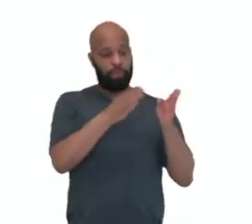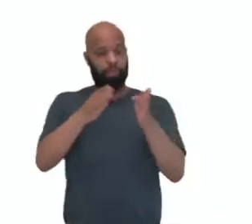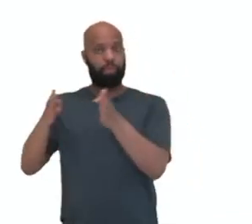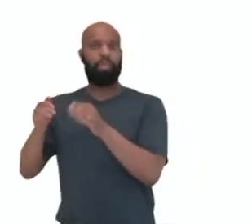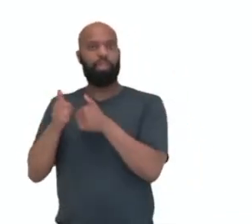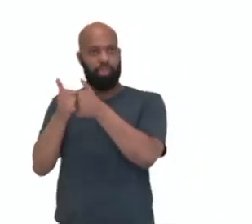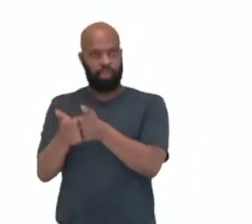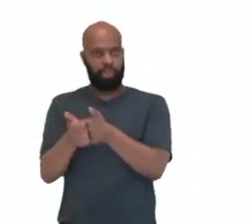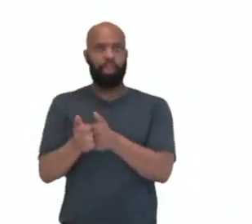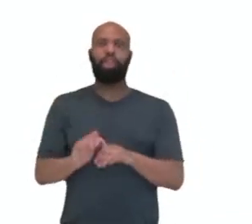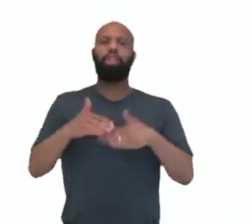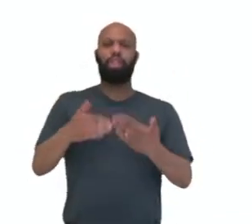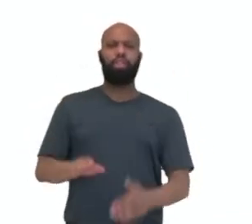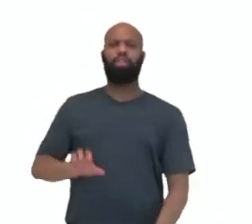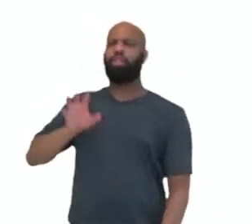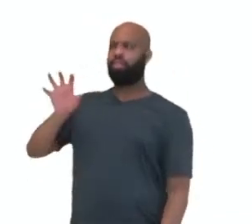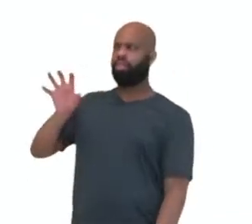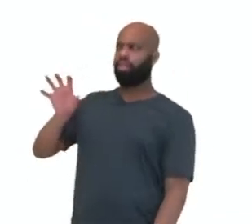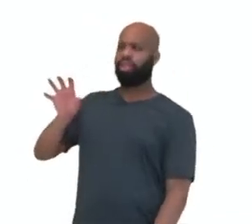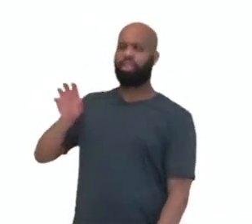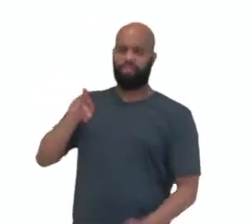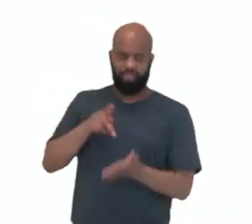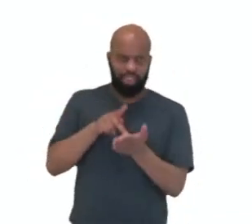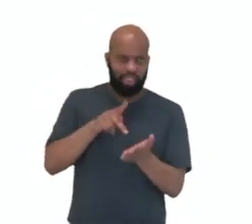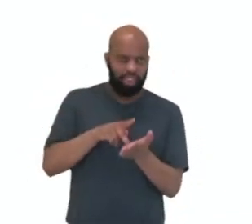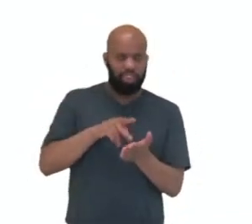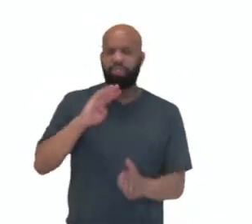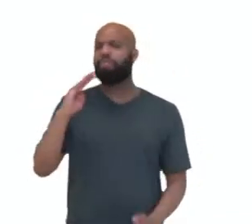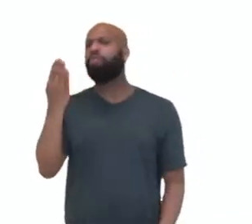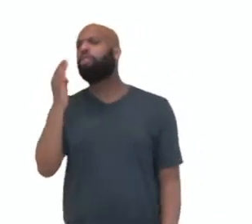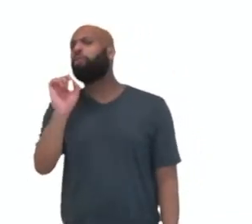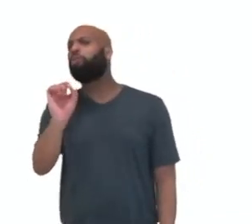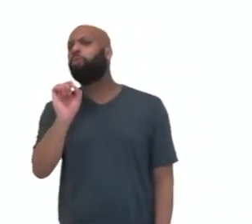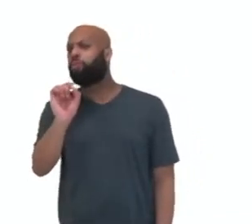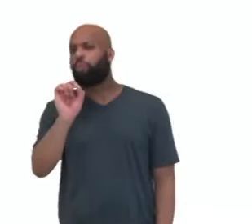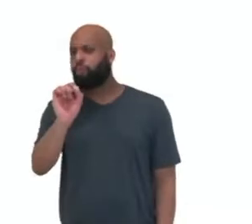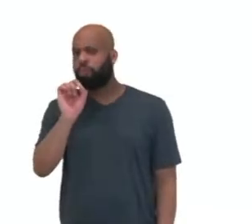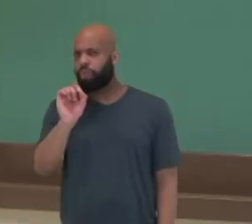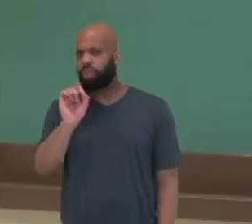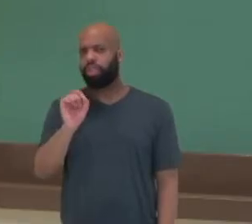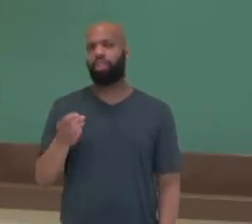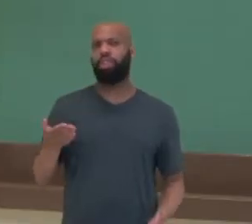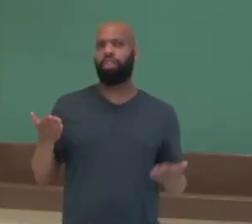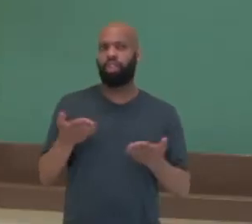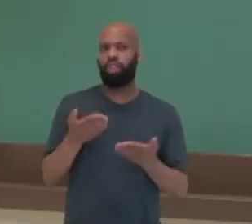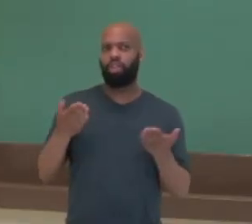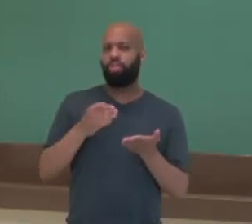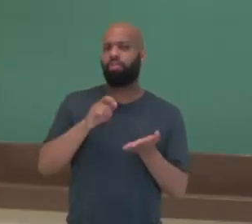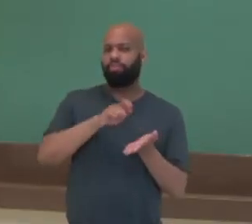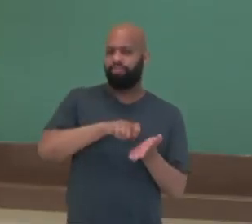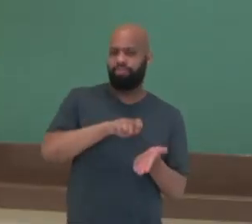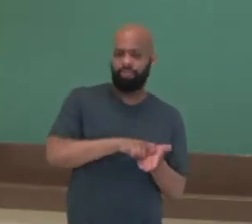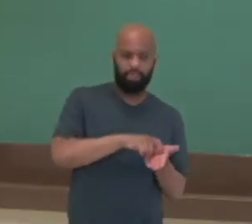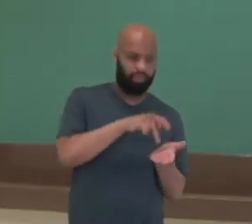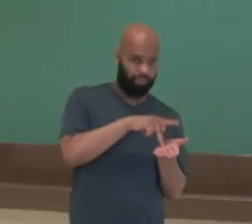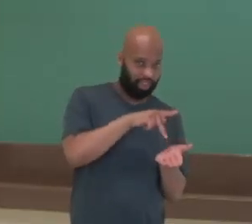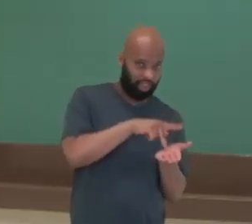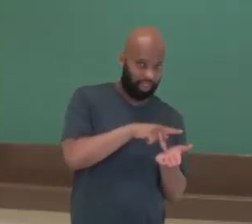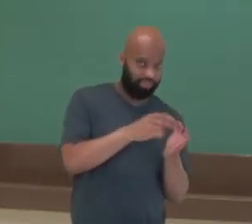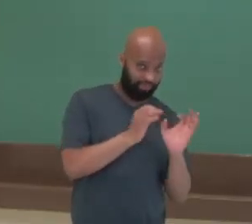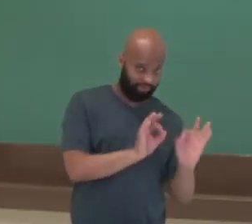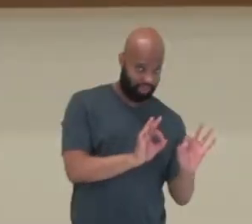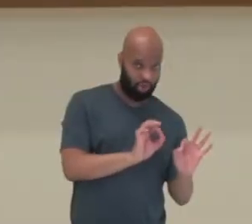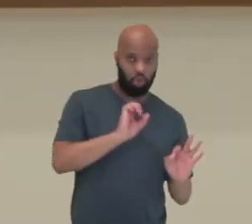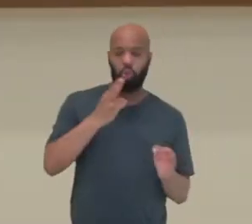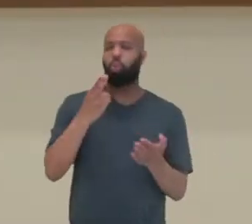respectivamente. Essa afirmação é verdadeira ou é falsa? Então vamos lá. O que vocês vão ter que fazer nesse